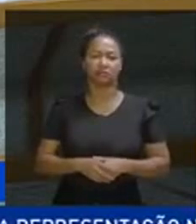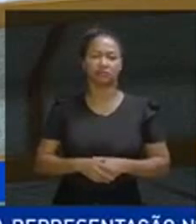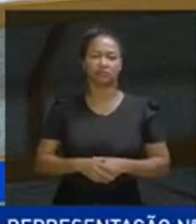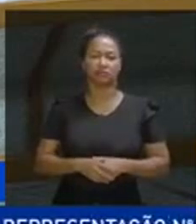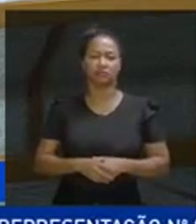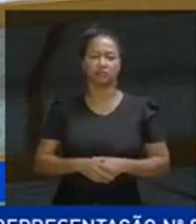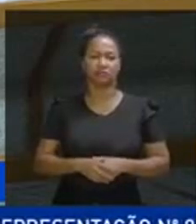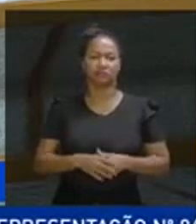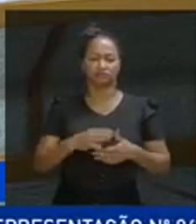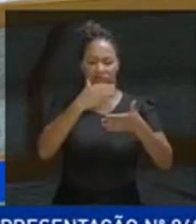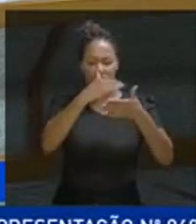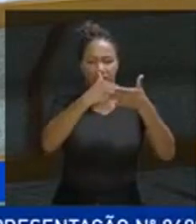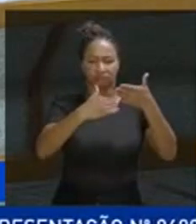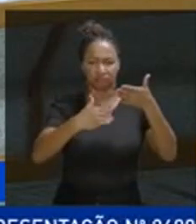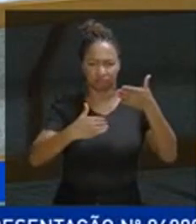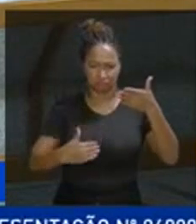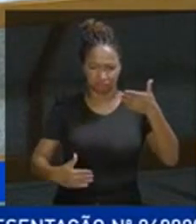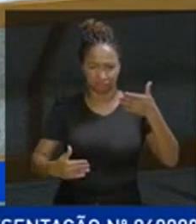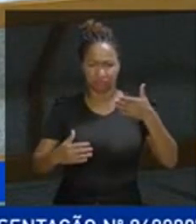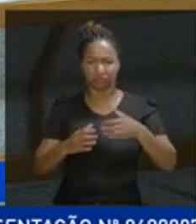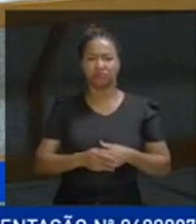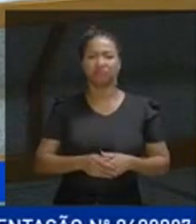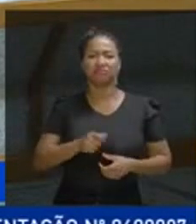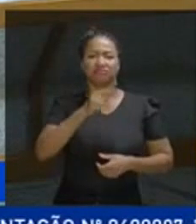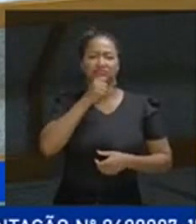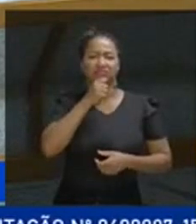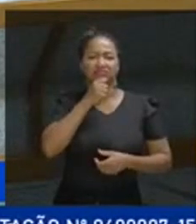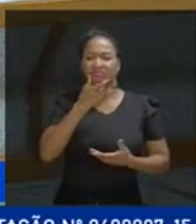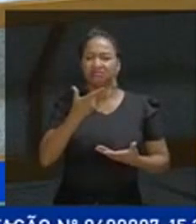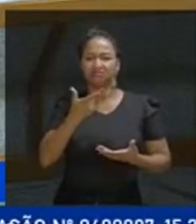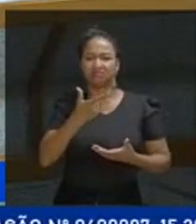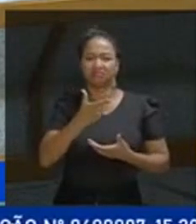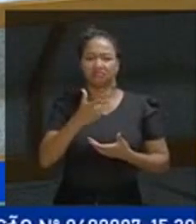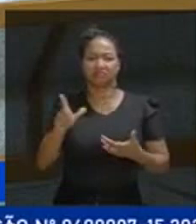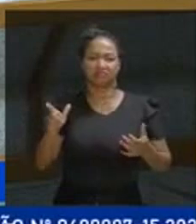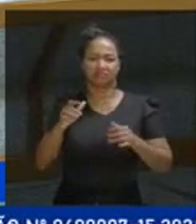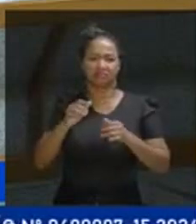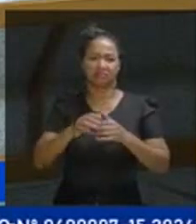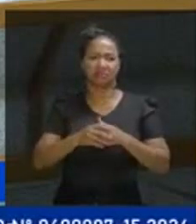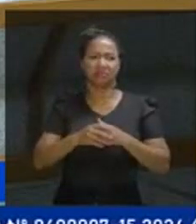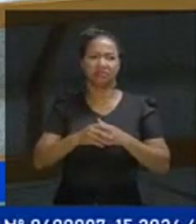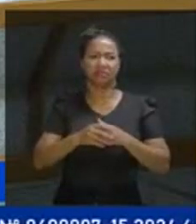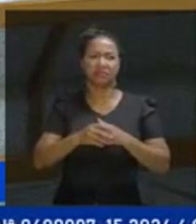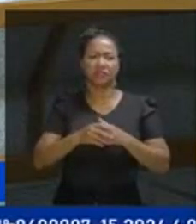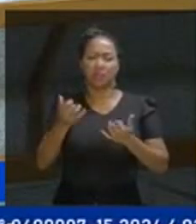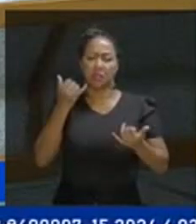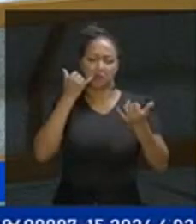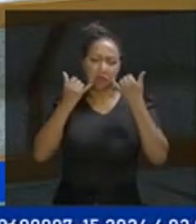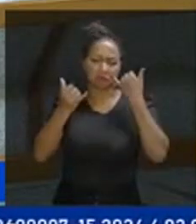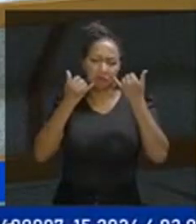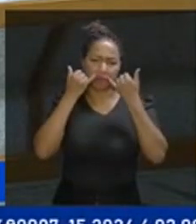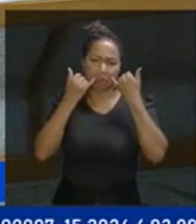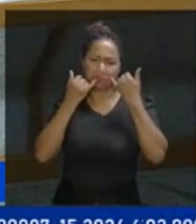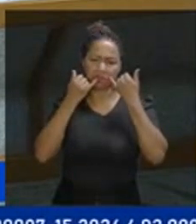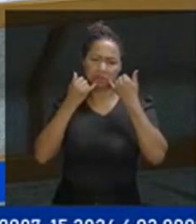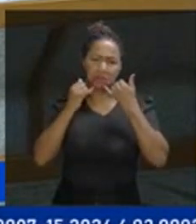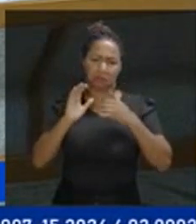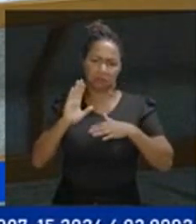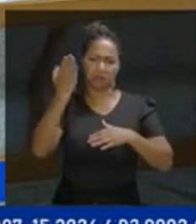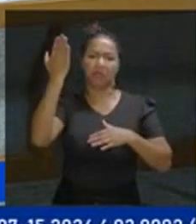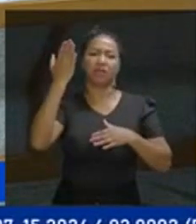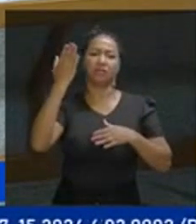o comentário ainda... Foco na mesa lateral esquerda, com a palavra do desembargador Carlos Storck. Parte de uma notícia verdadeira, que